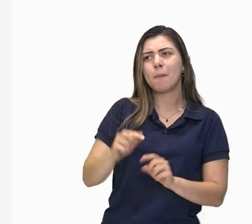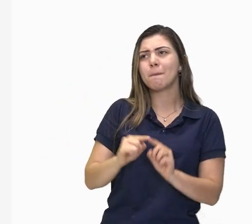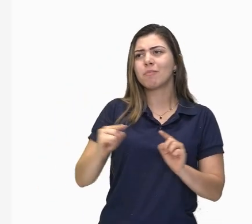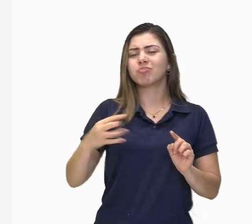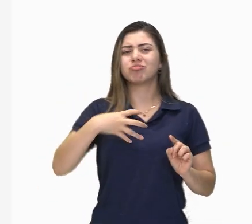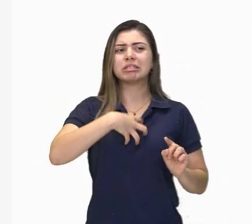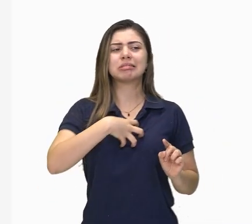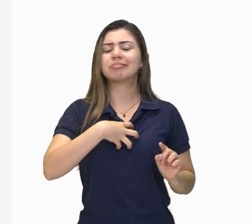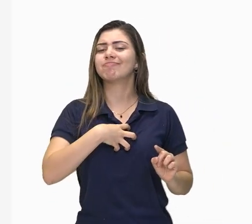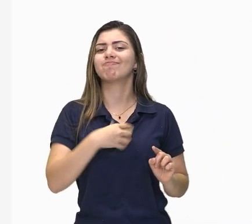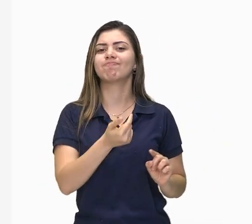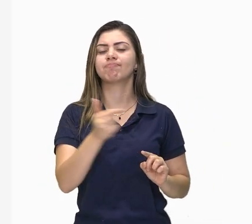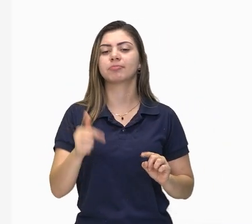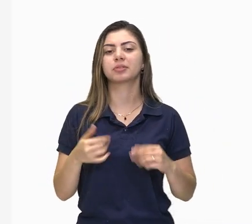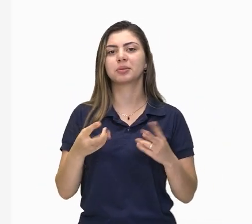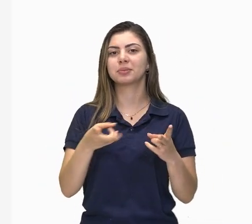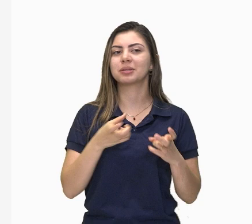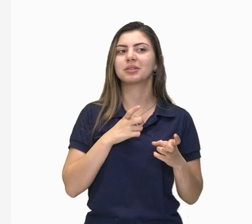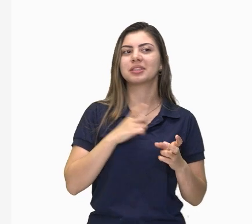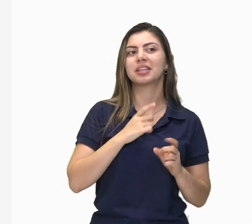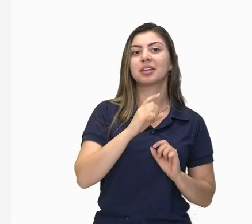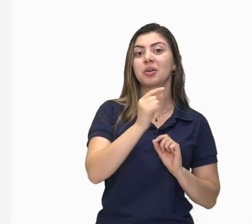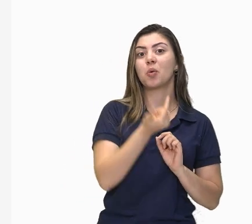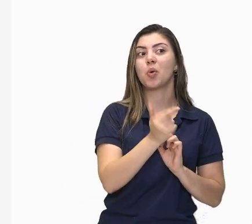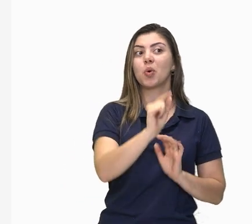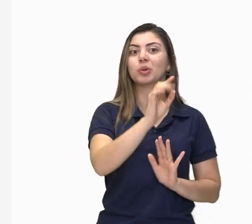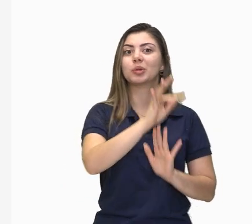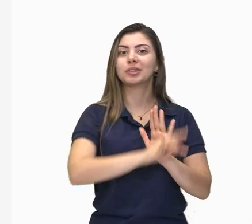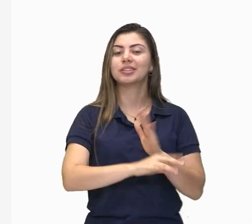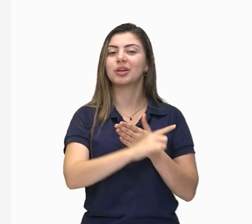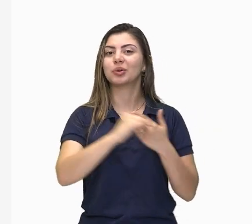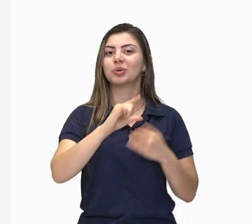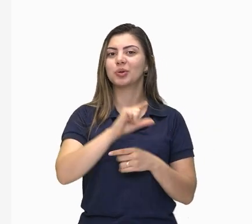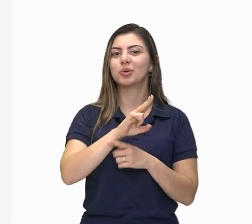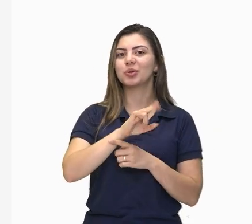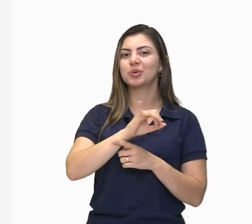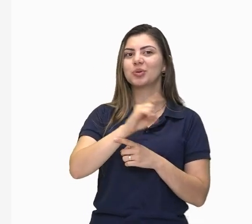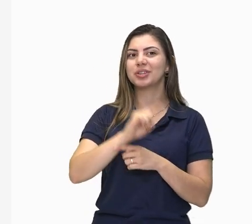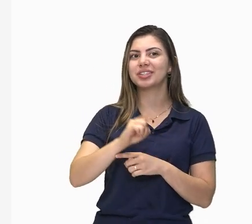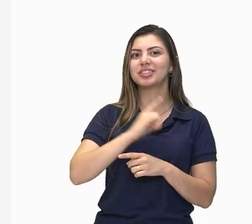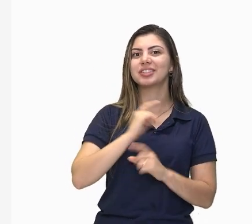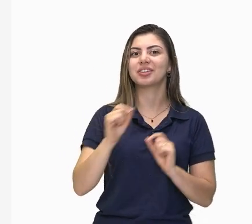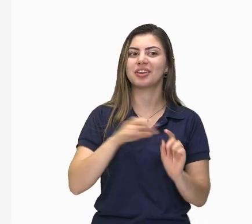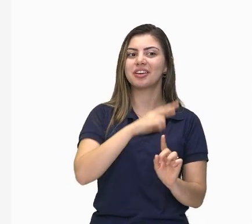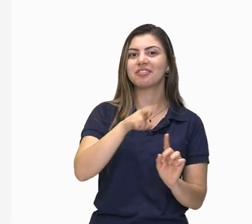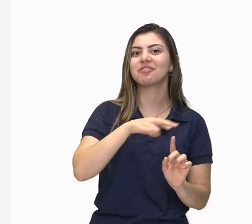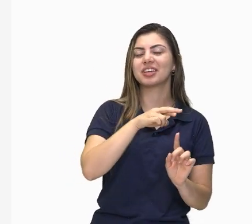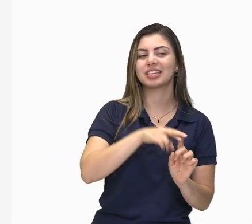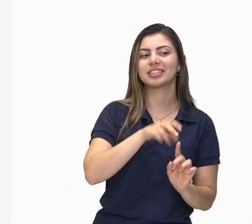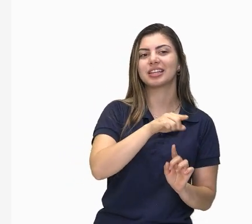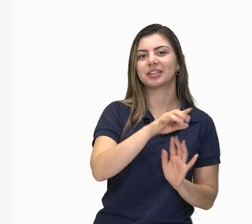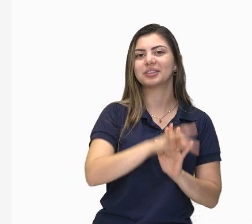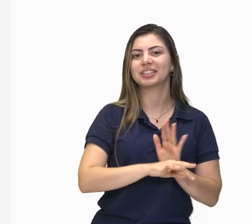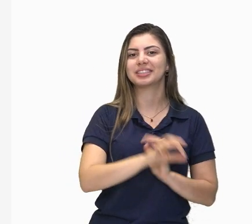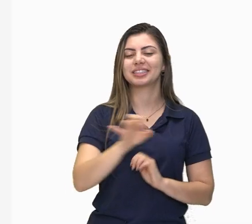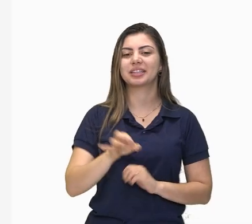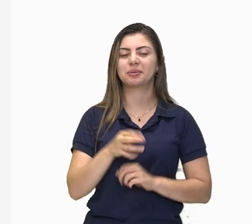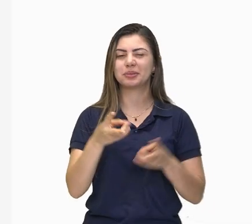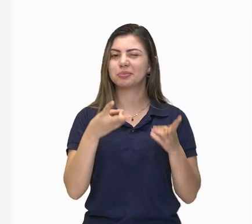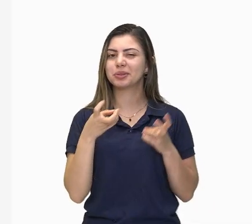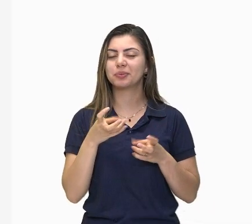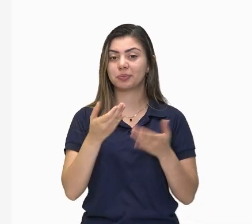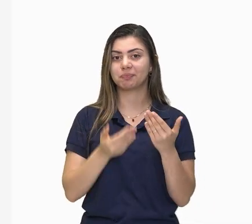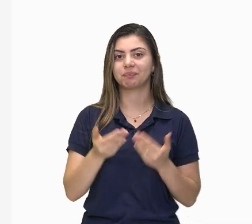estou misturando com o texto de Luiz Vaz de Camões. Estou citando, né, diretamente o texto aí.